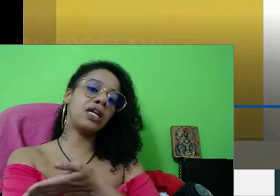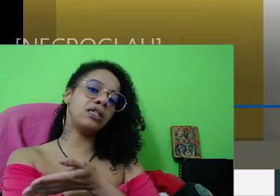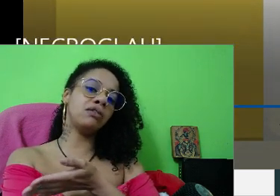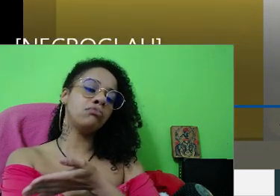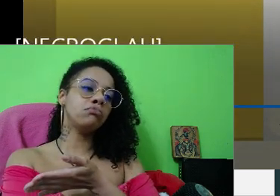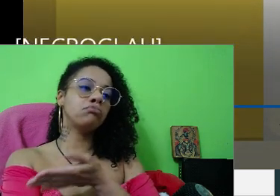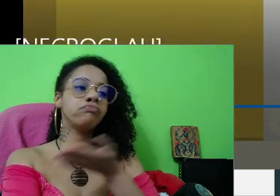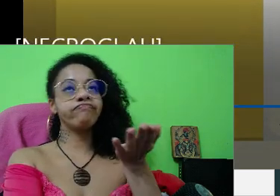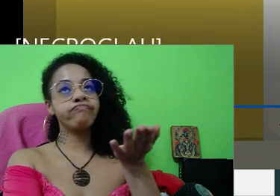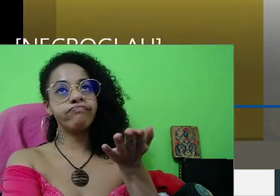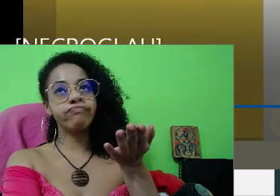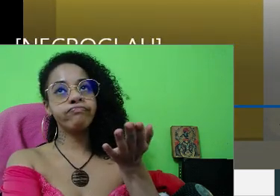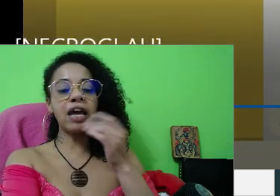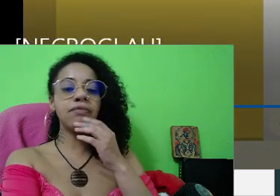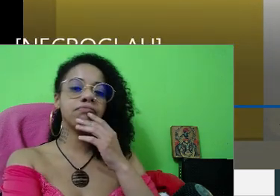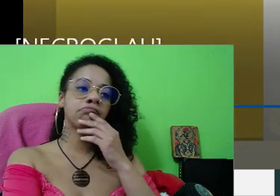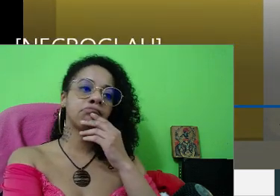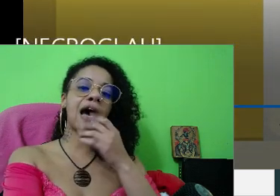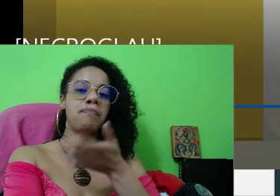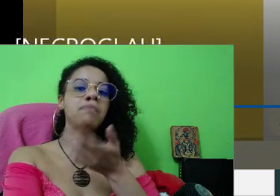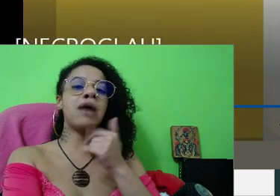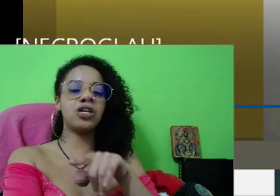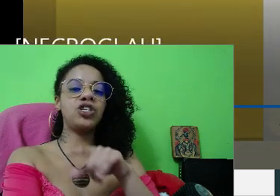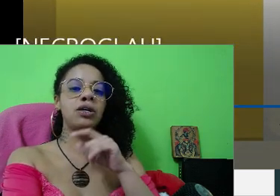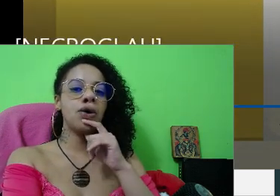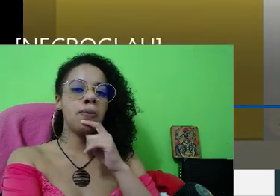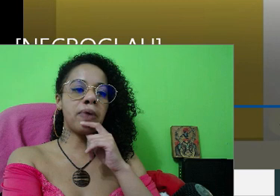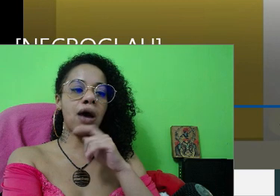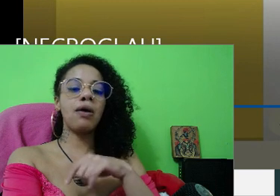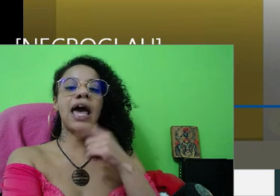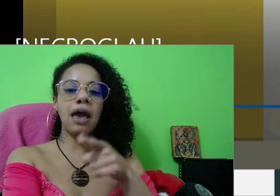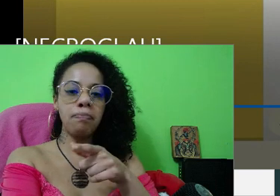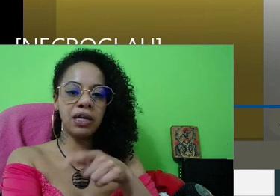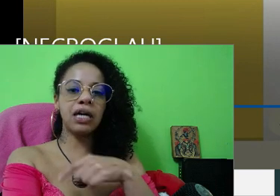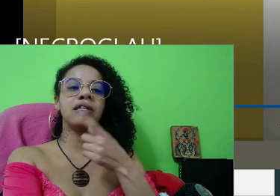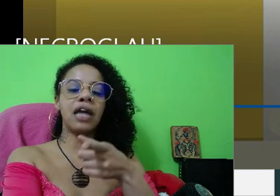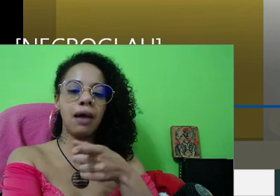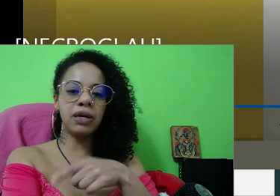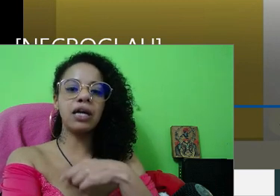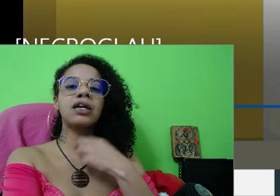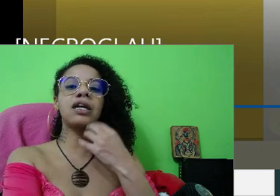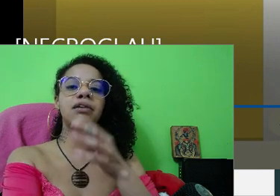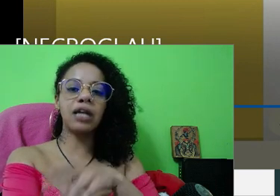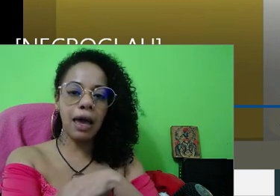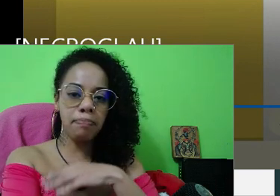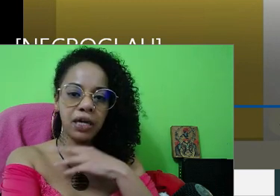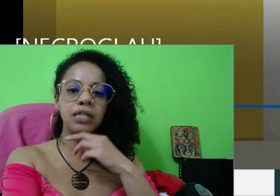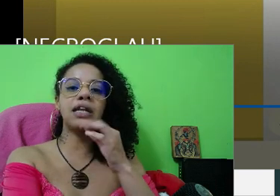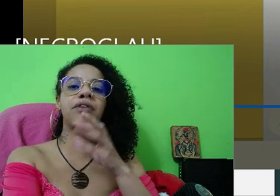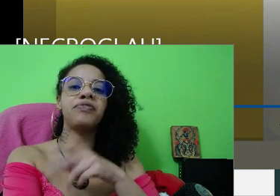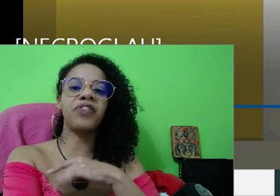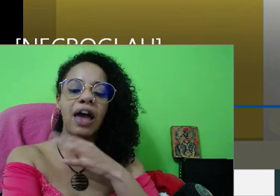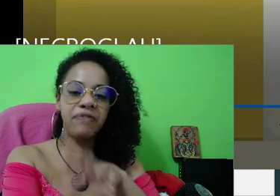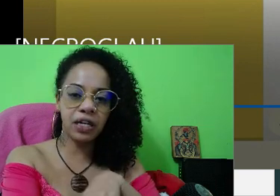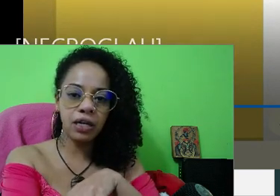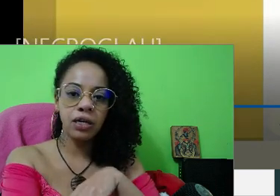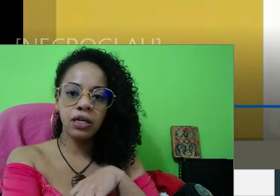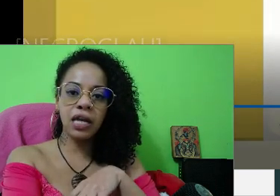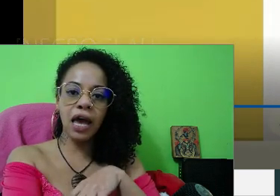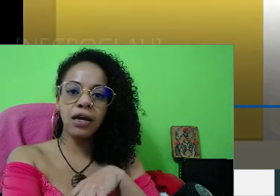vocês personalizam né Abrir margem para réplica réplica crepica